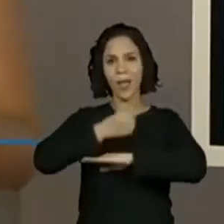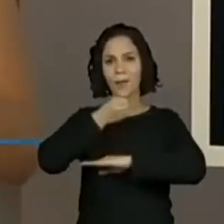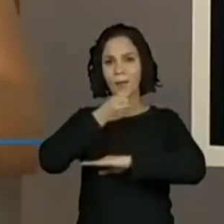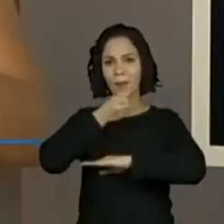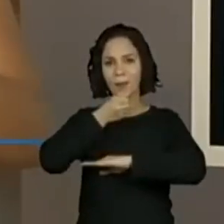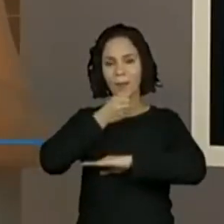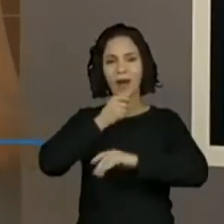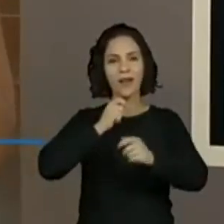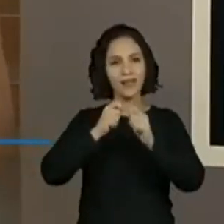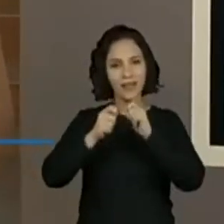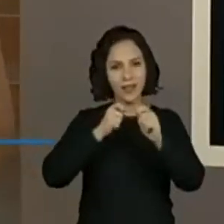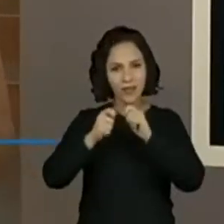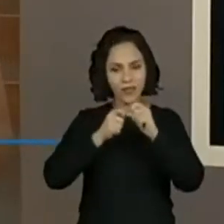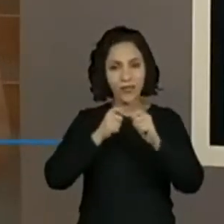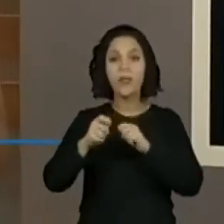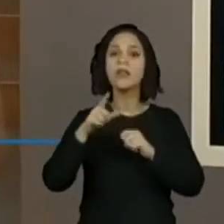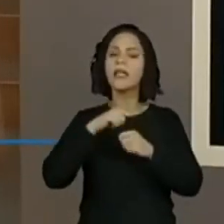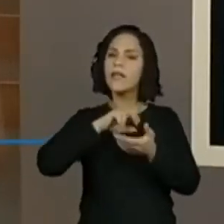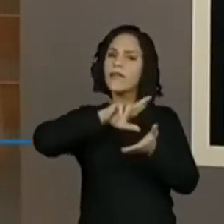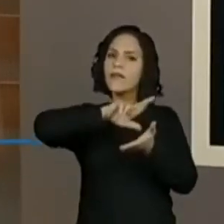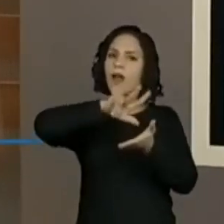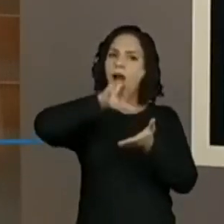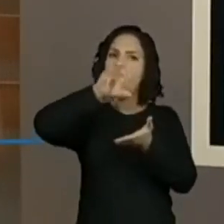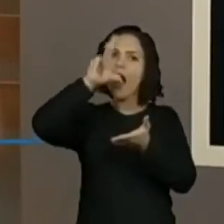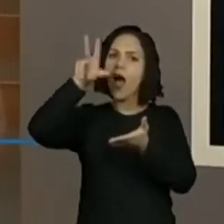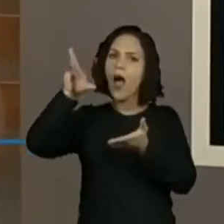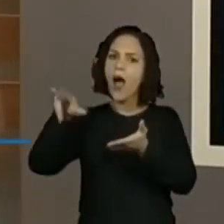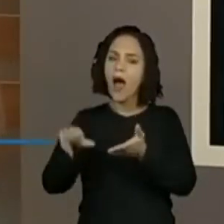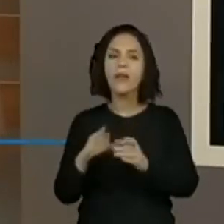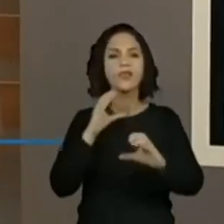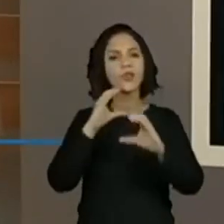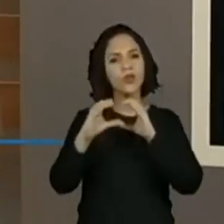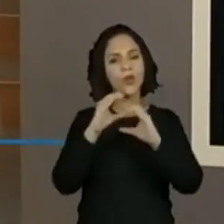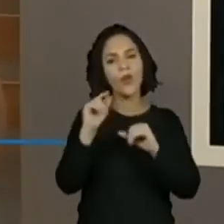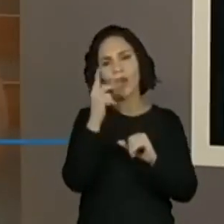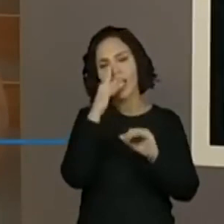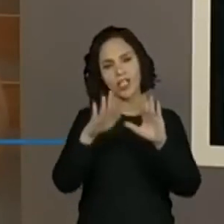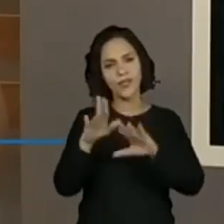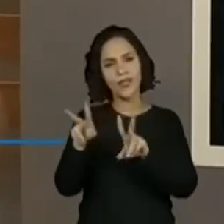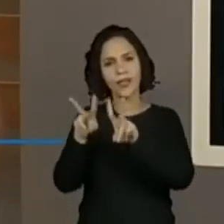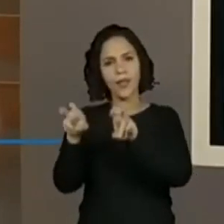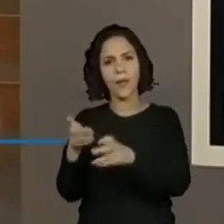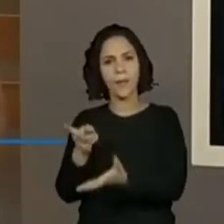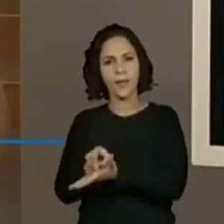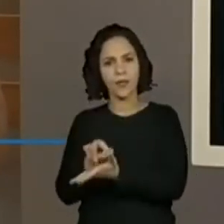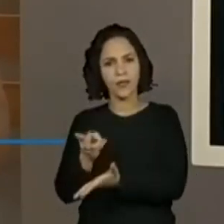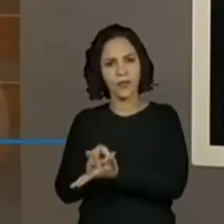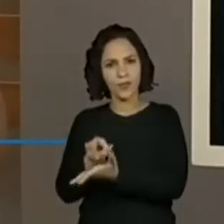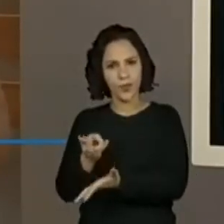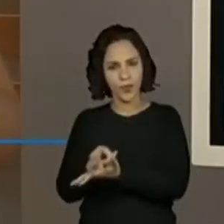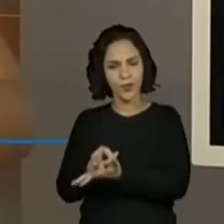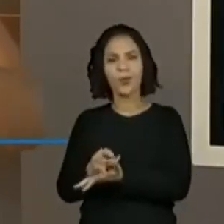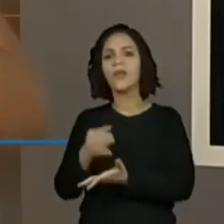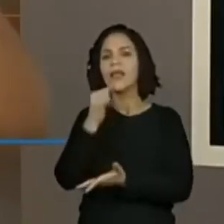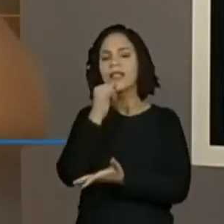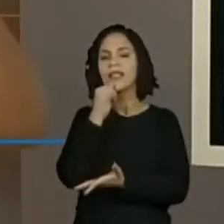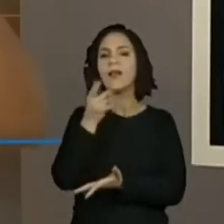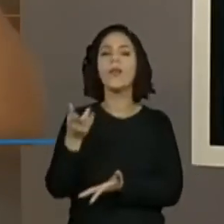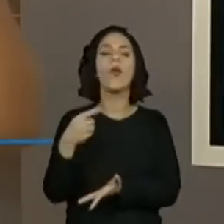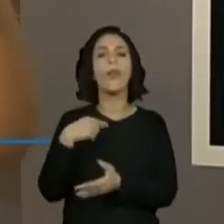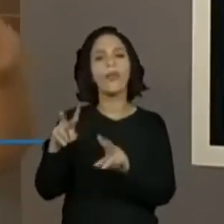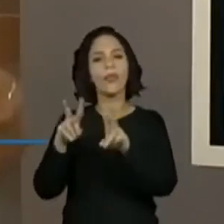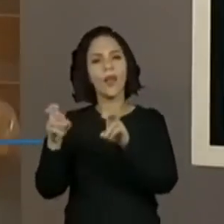pode ver em vários veículos de comunicação um mesmo assunto, uma notícia sendo noticiada, entendeu? E